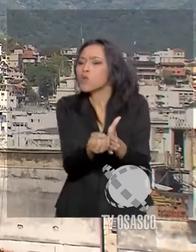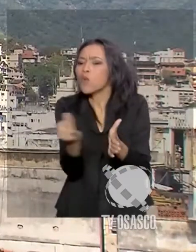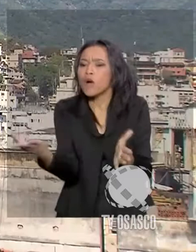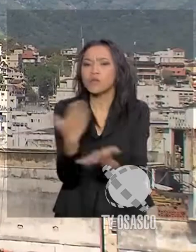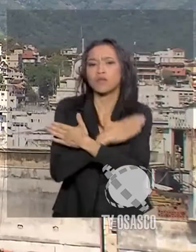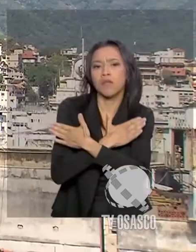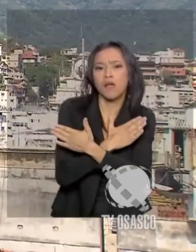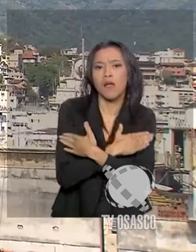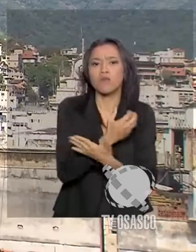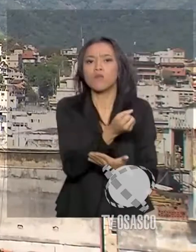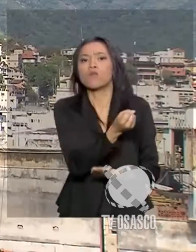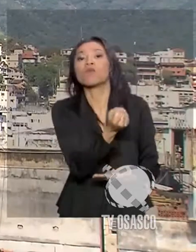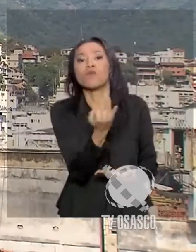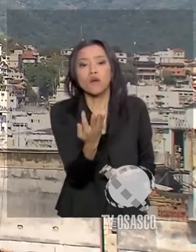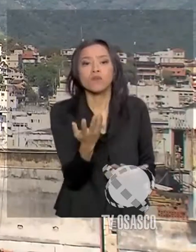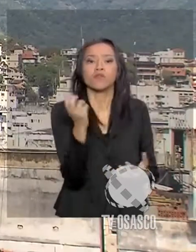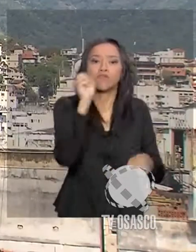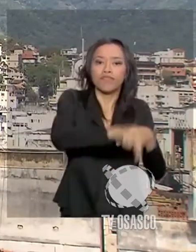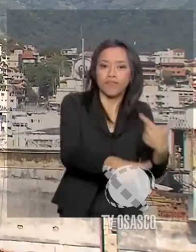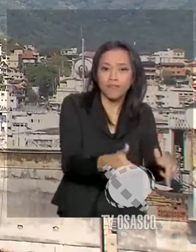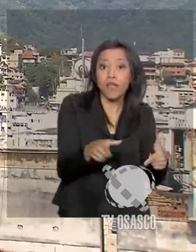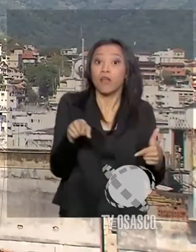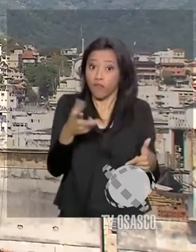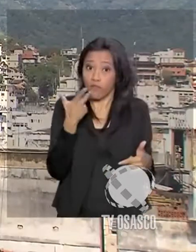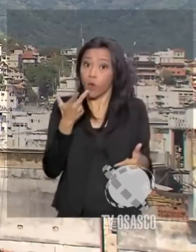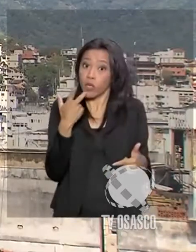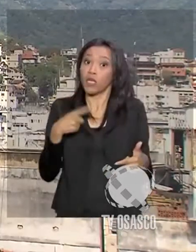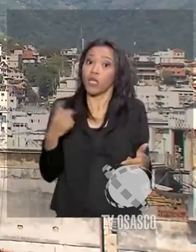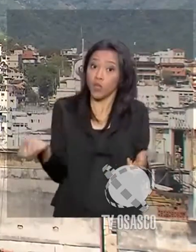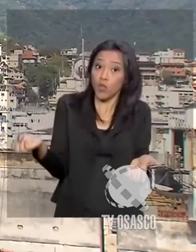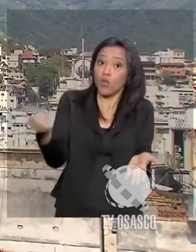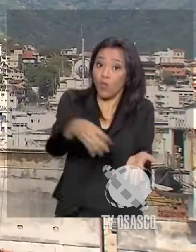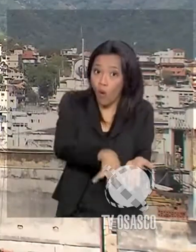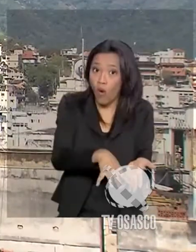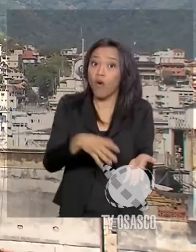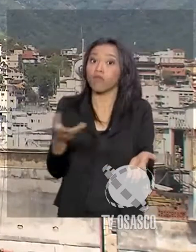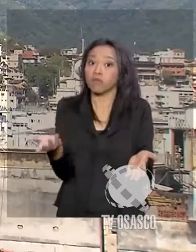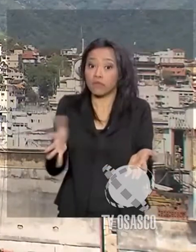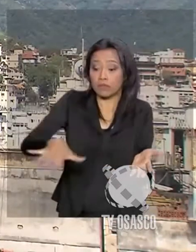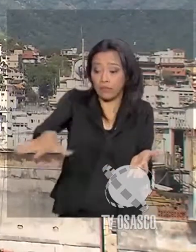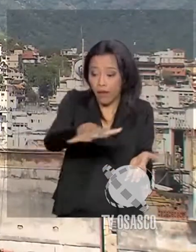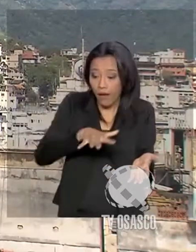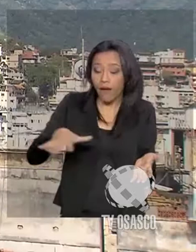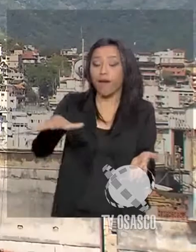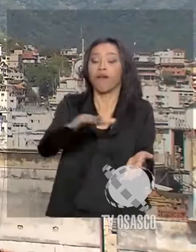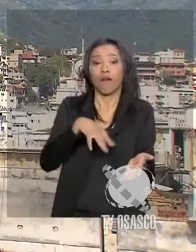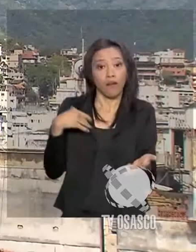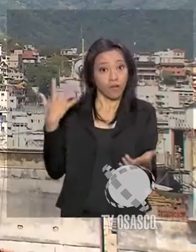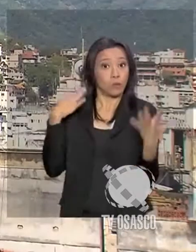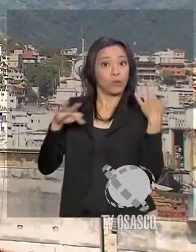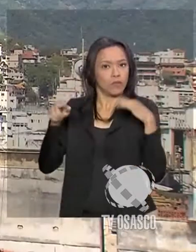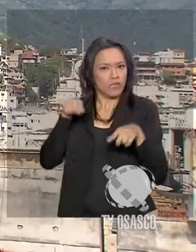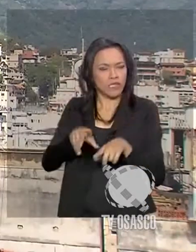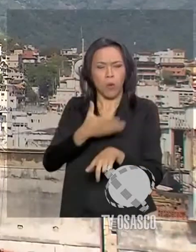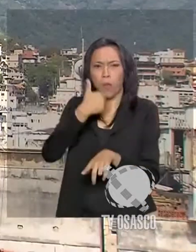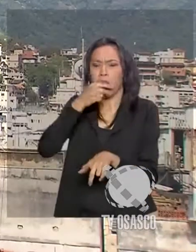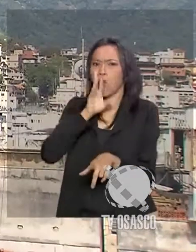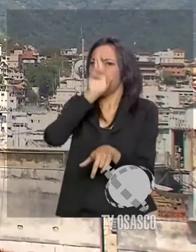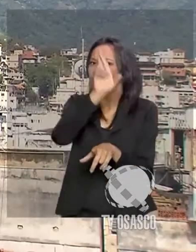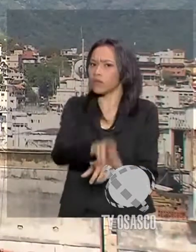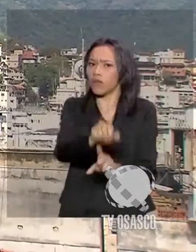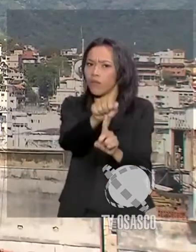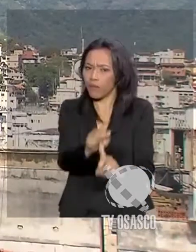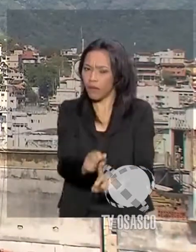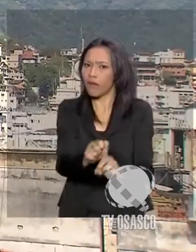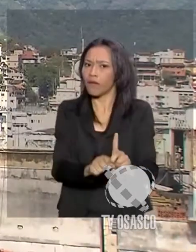mostram a geração de mais de 121 mil novos empregos de carteira assinada no setor de turismo. Esse é o melhor resultado para agosto